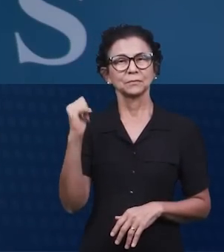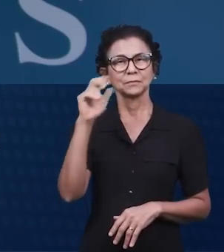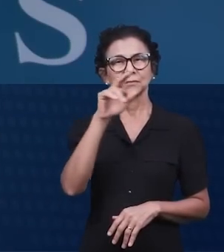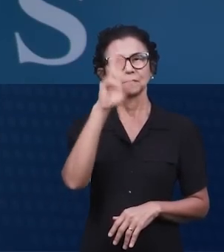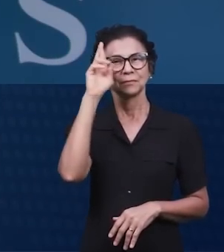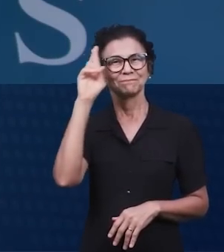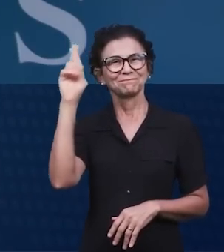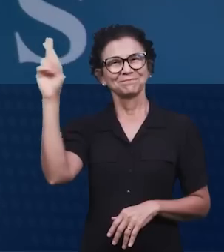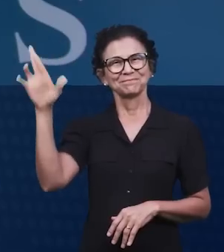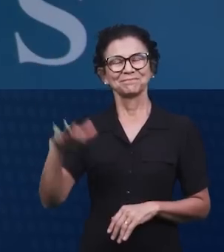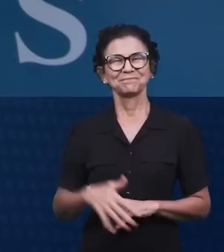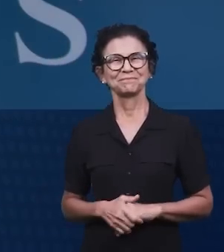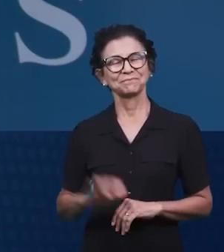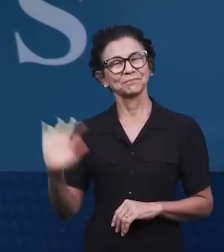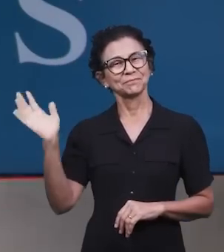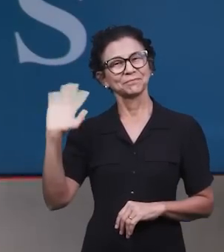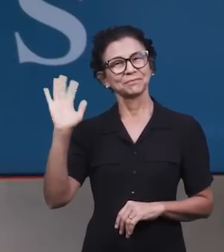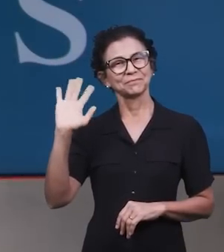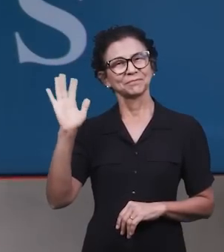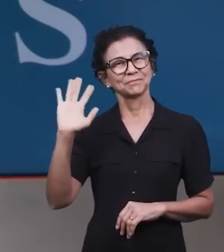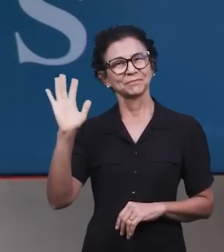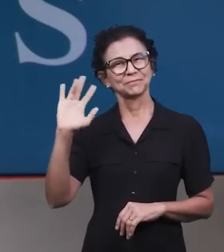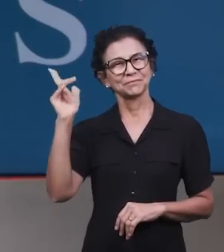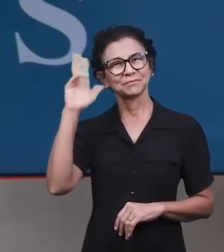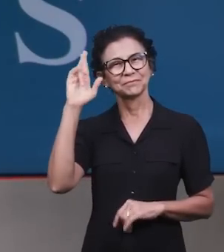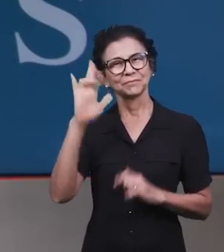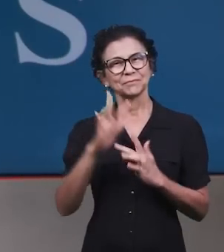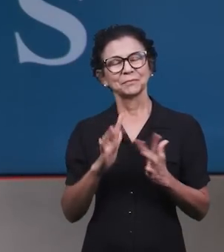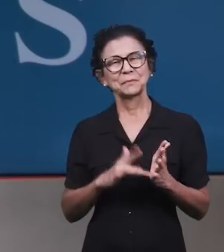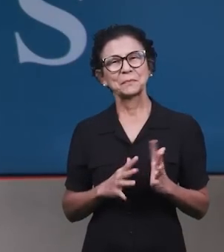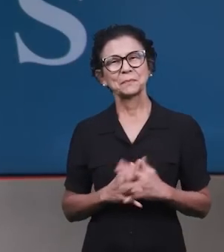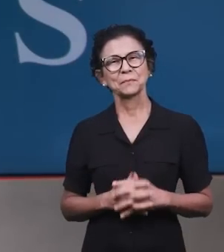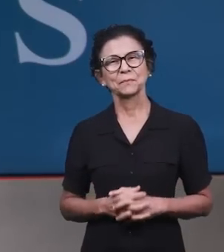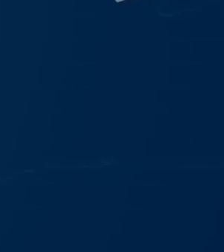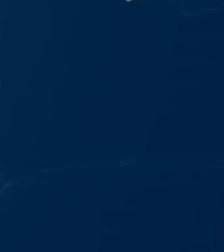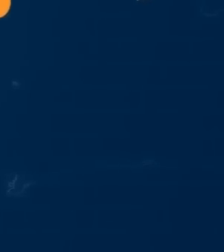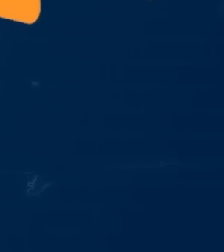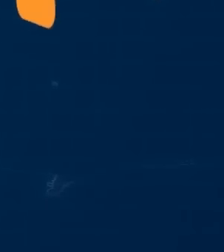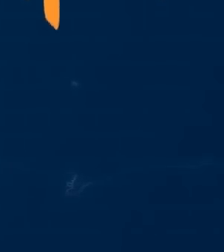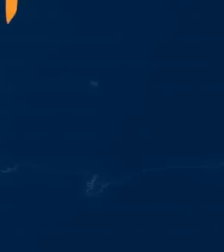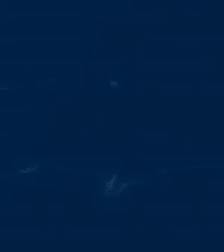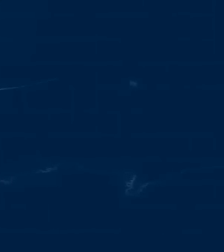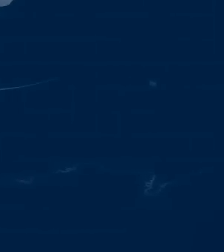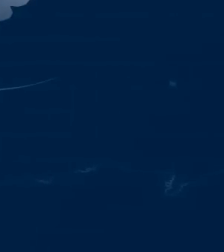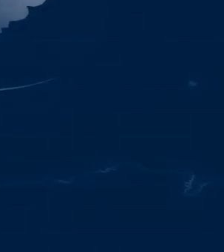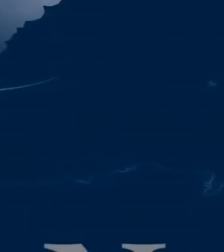Louvado seja Deus por isso. Até a próxima edição. A paz do Senhor Jesus.